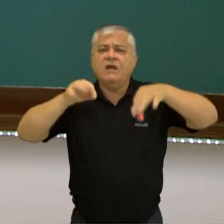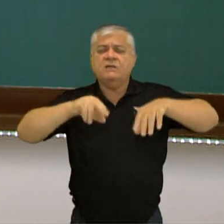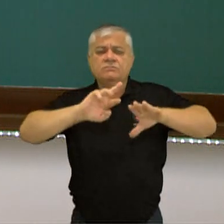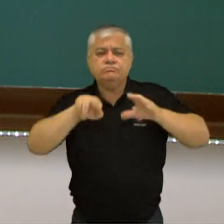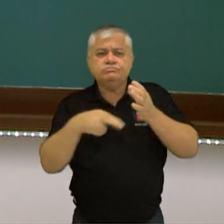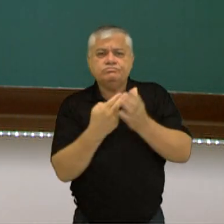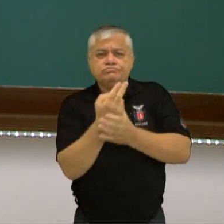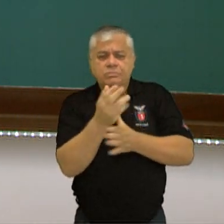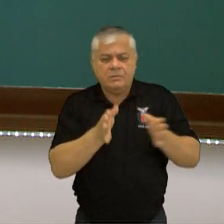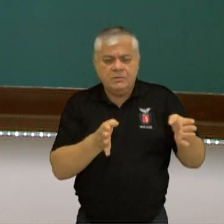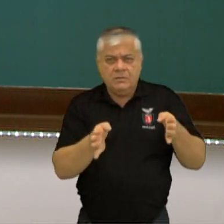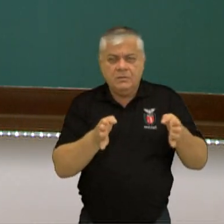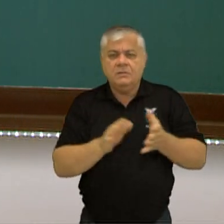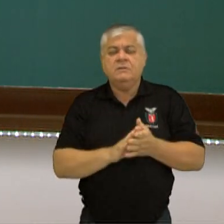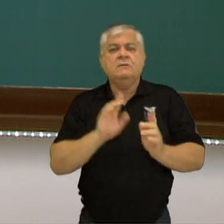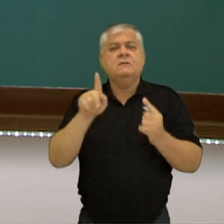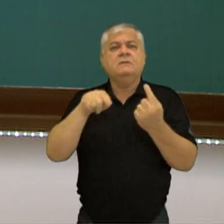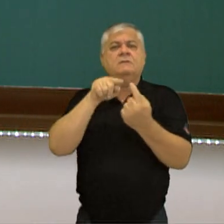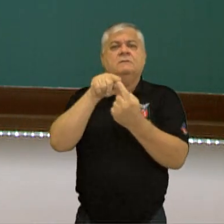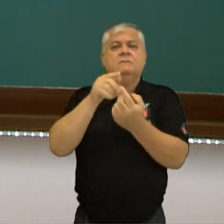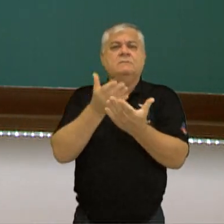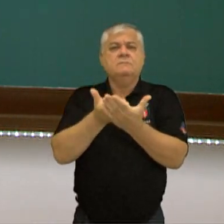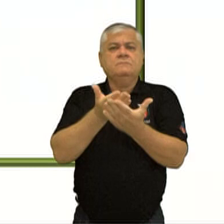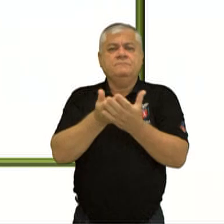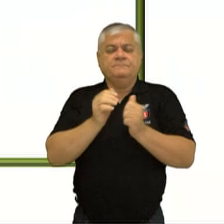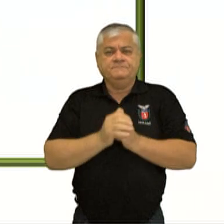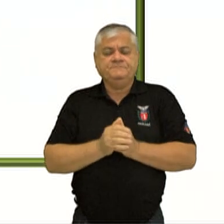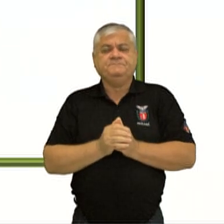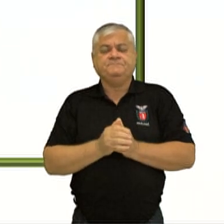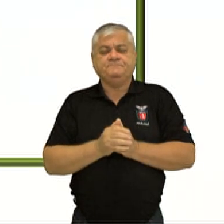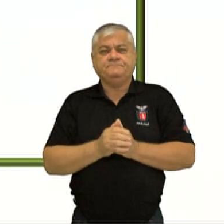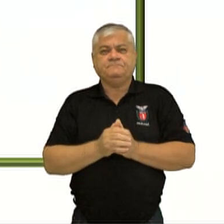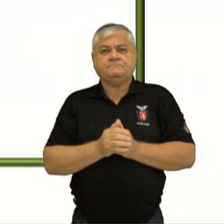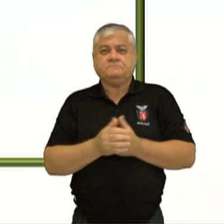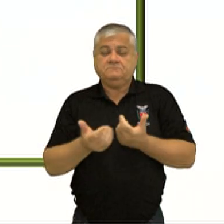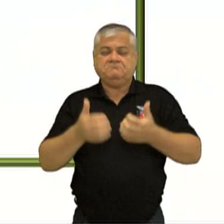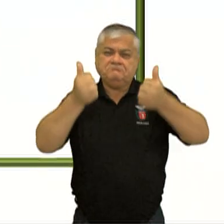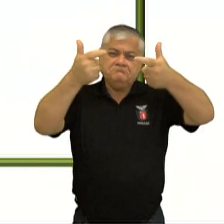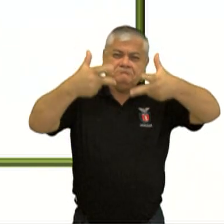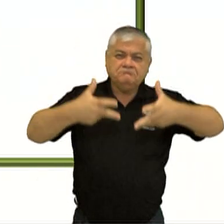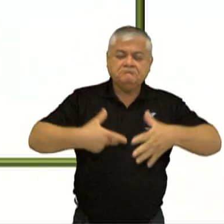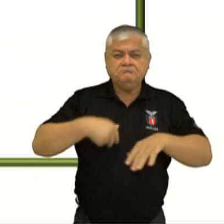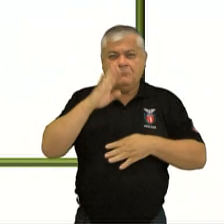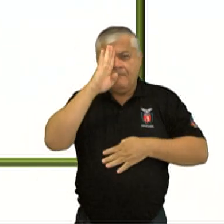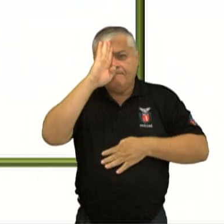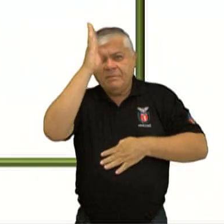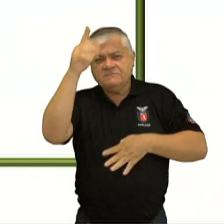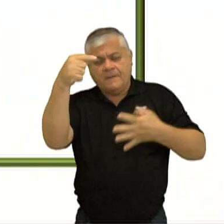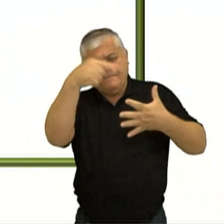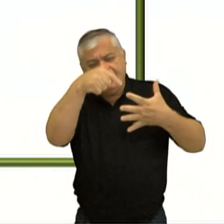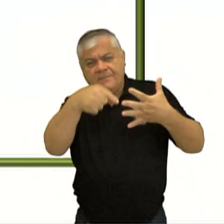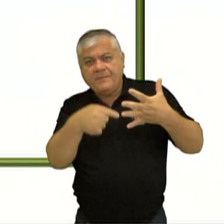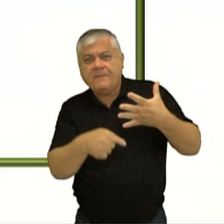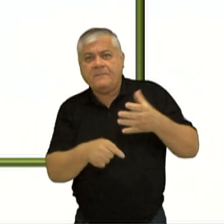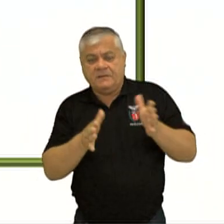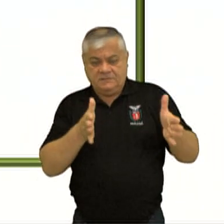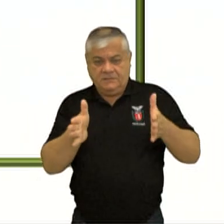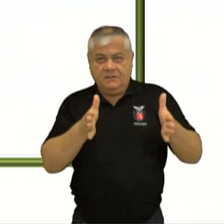são os objetivos da aula de hoje? Traçar as principais características do teatro no período do